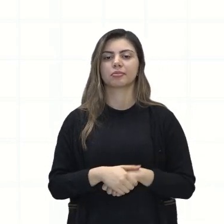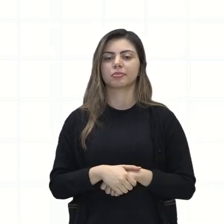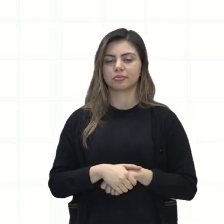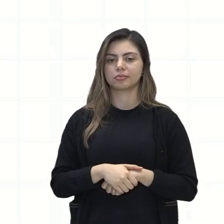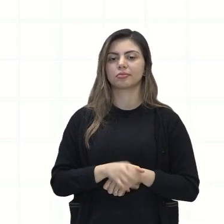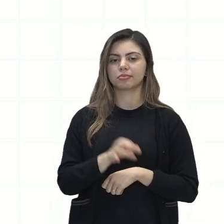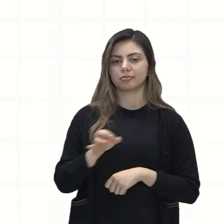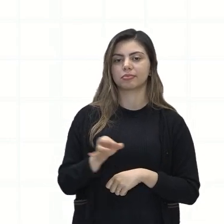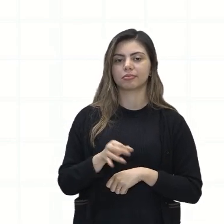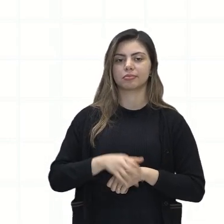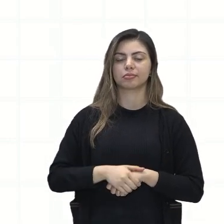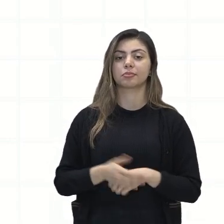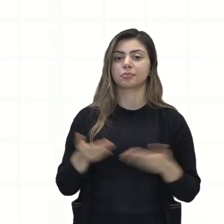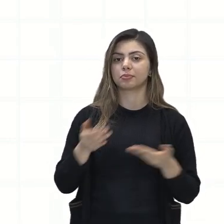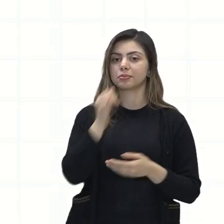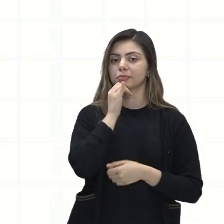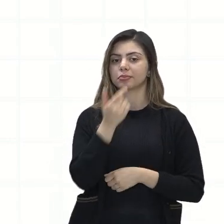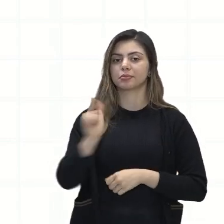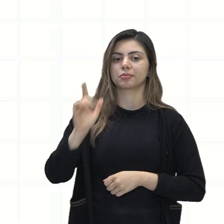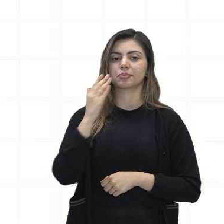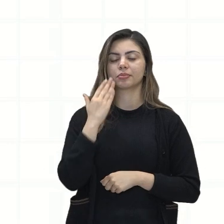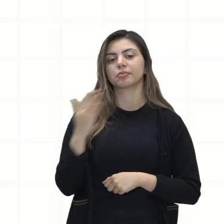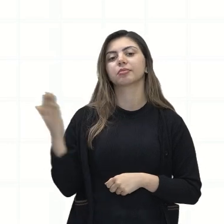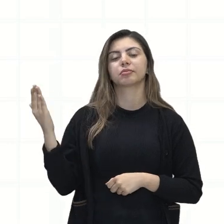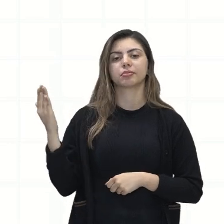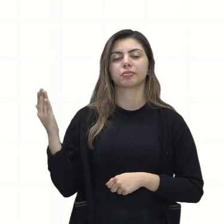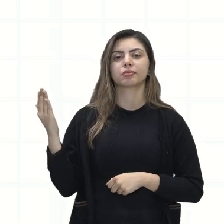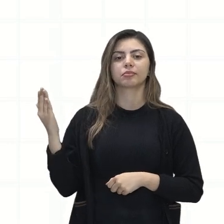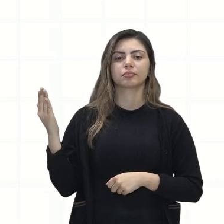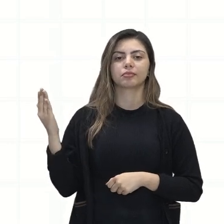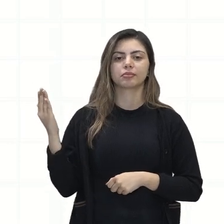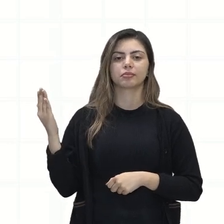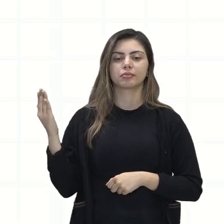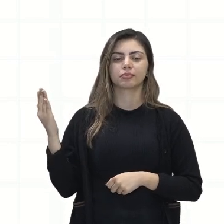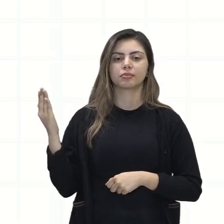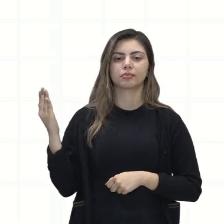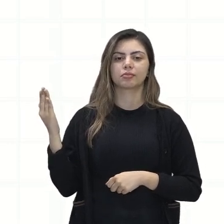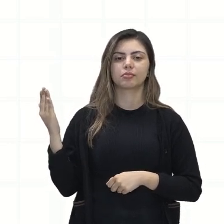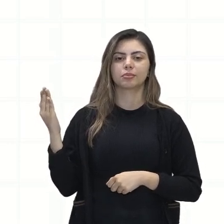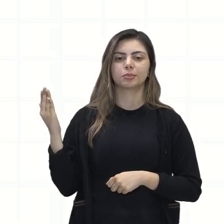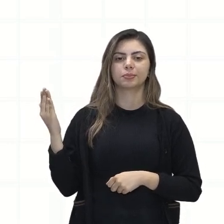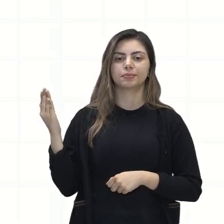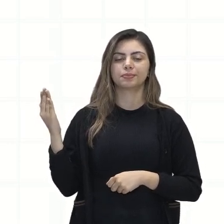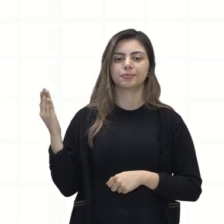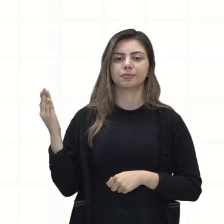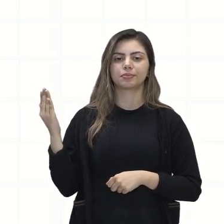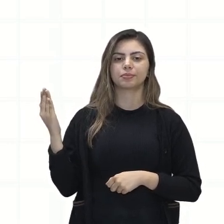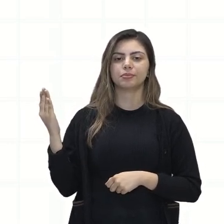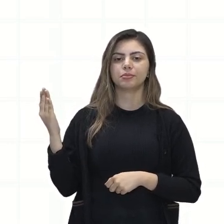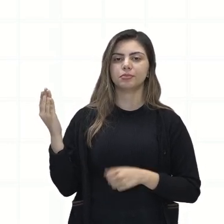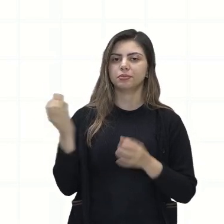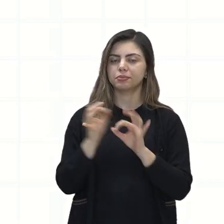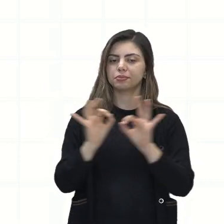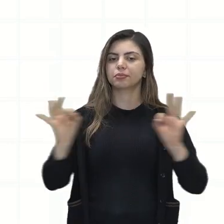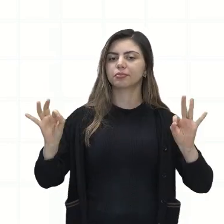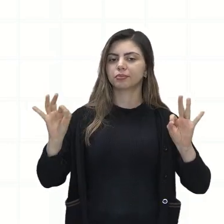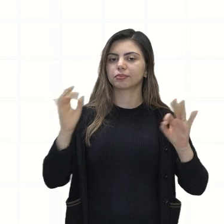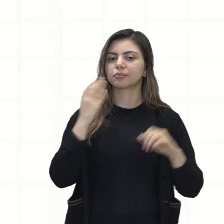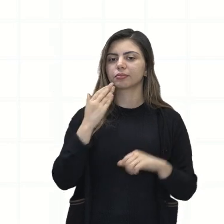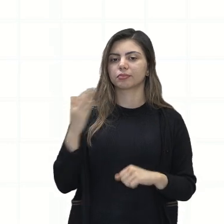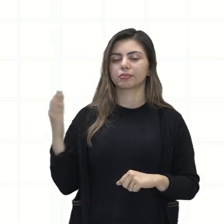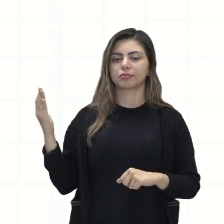aí também. E aqui, o último exemplo. The artist whom